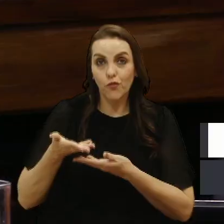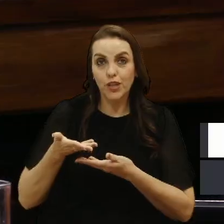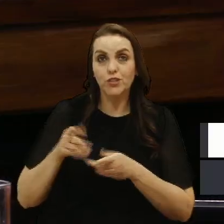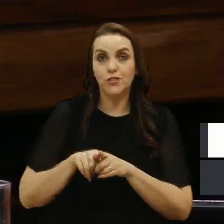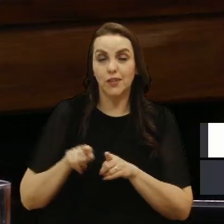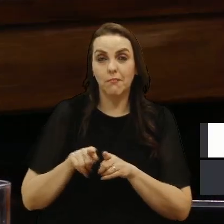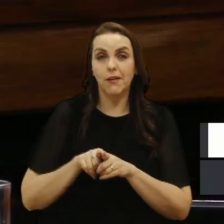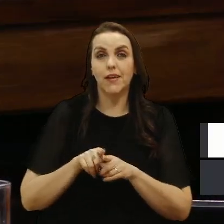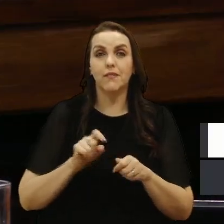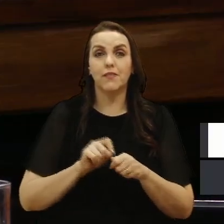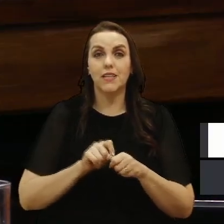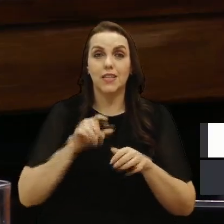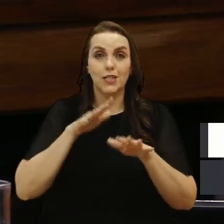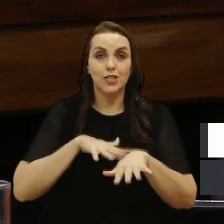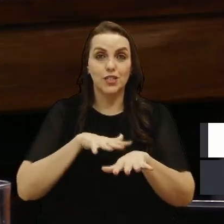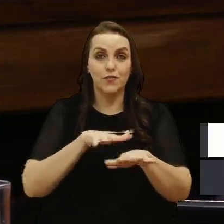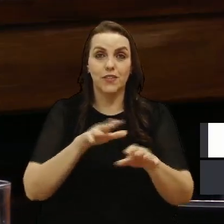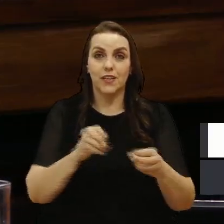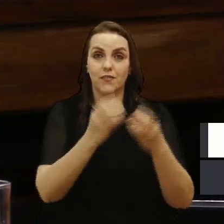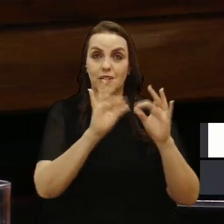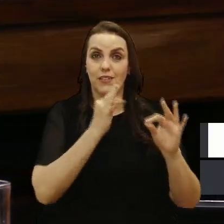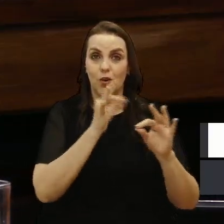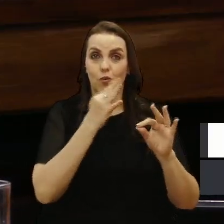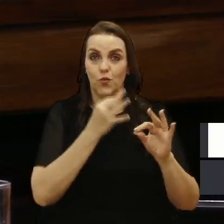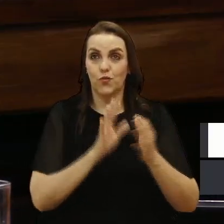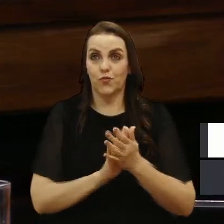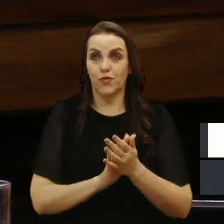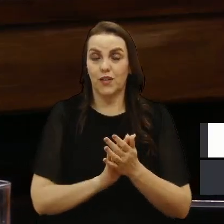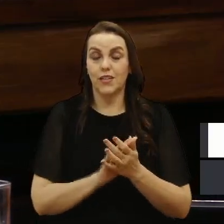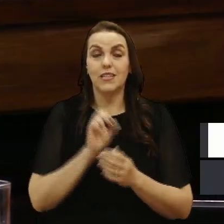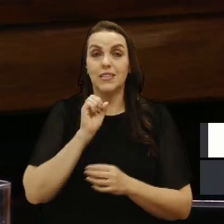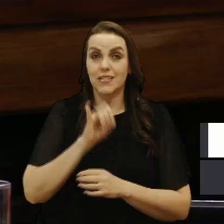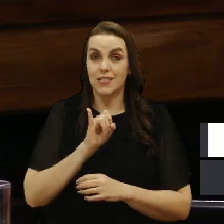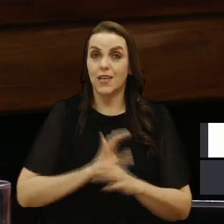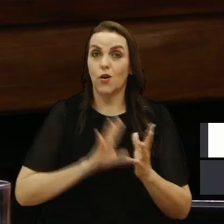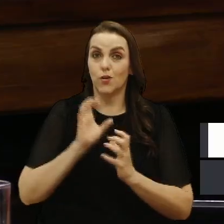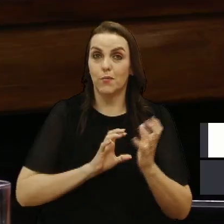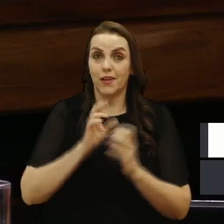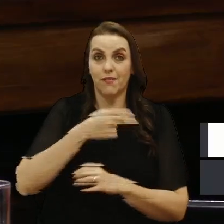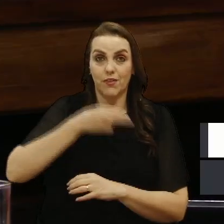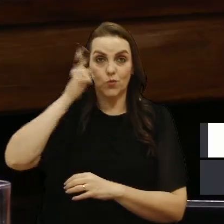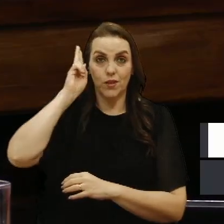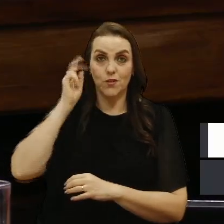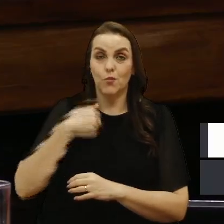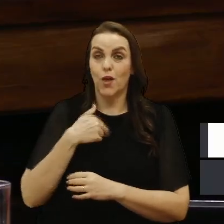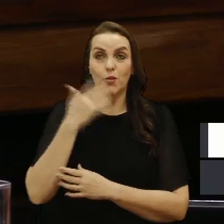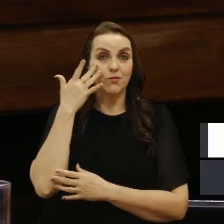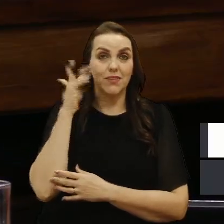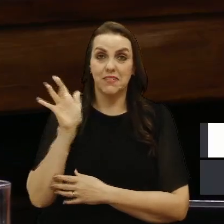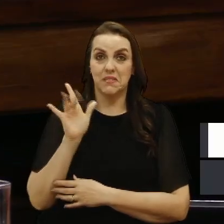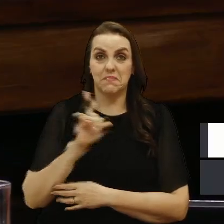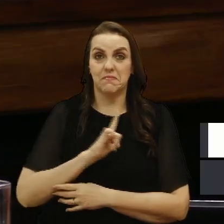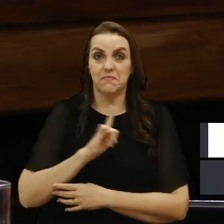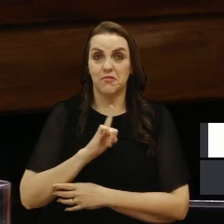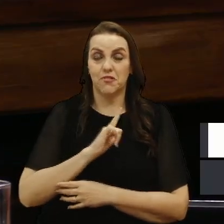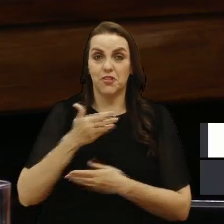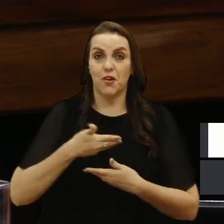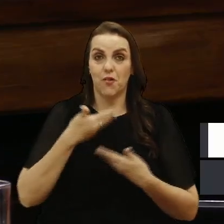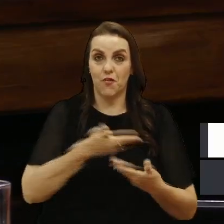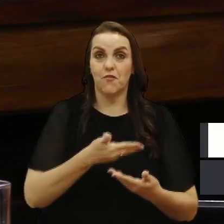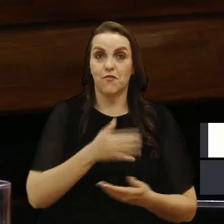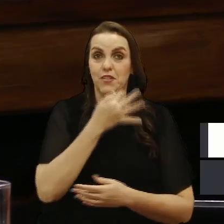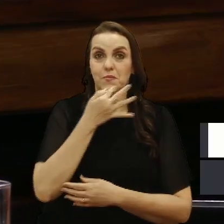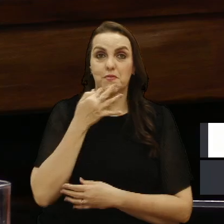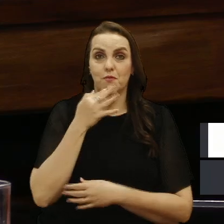a questão do desfile da Festa da Uva, e se eu não brigo com o Nespolo, eu não sabia nem que havia tido o convite para a